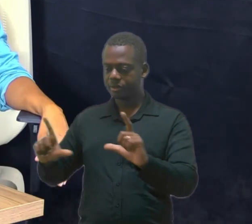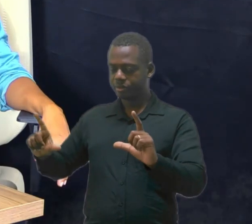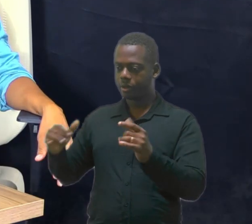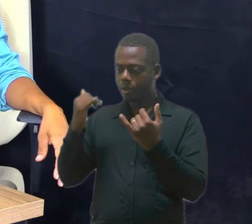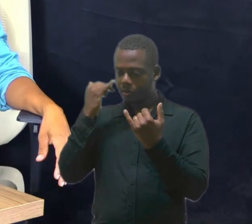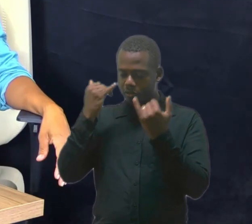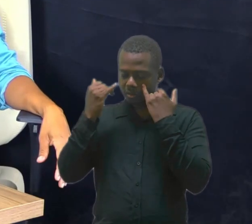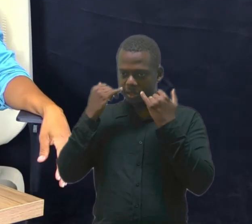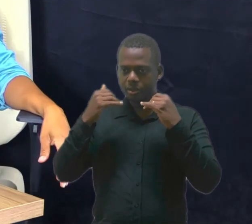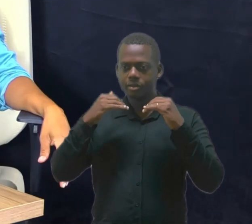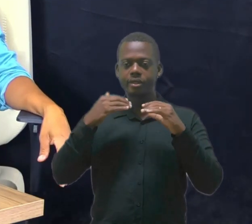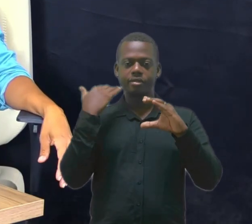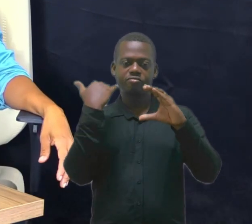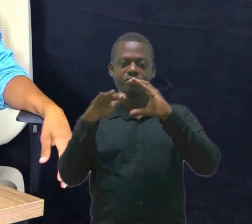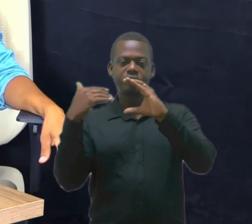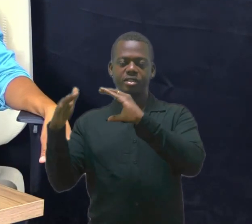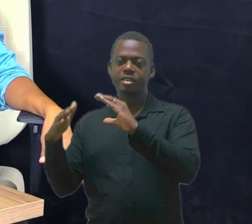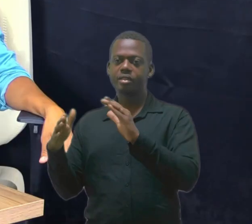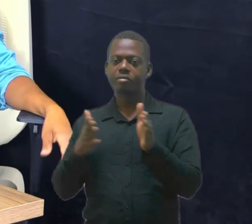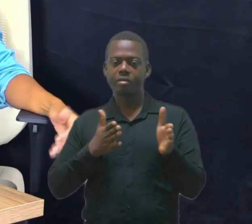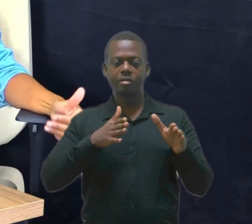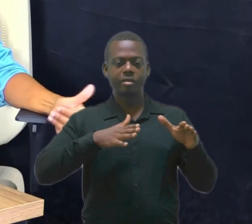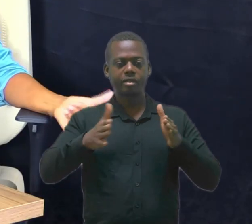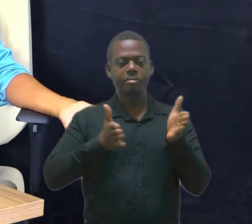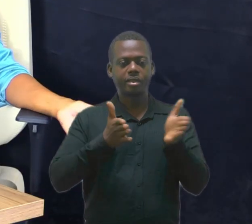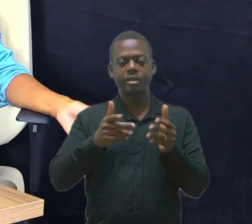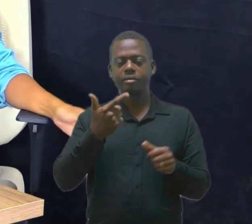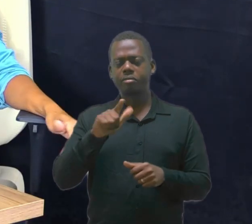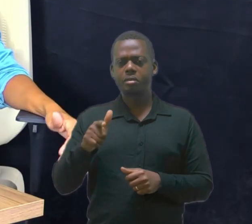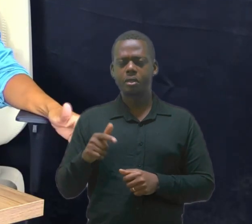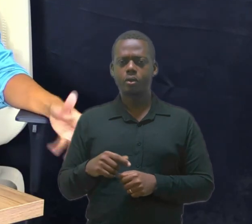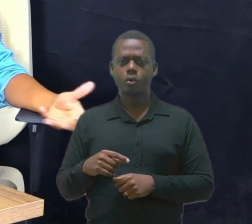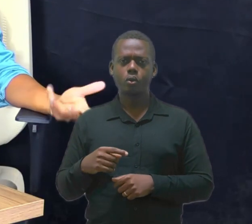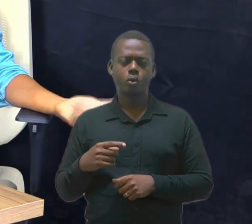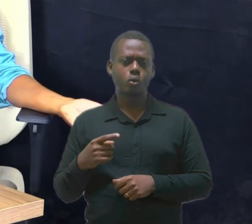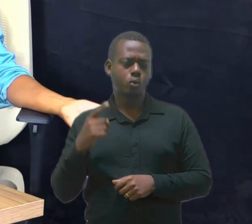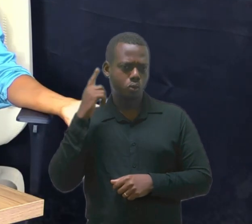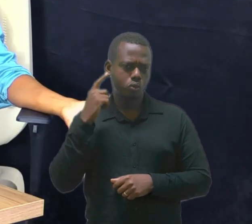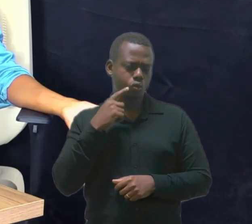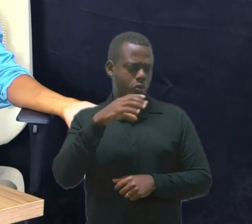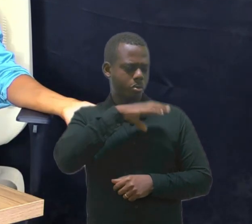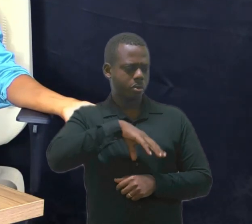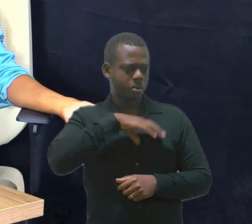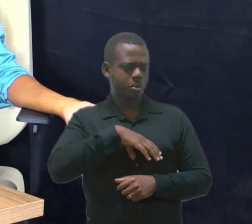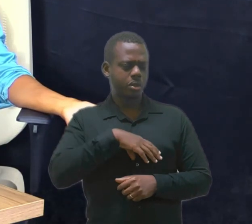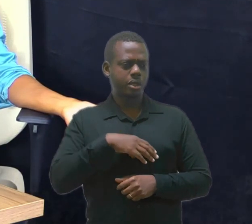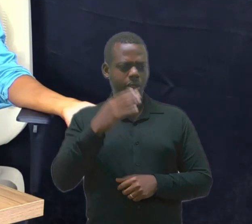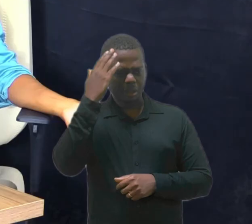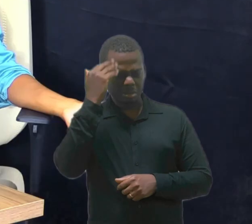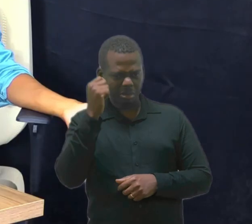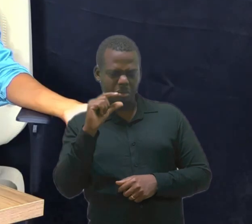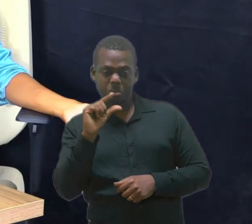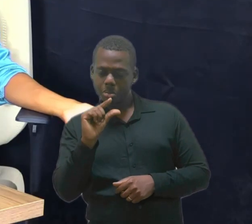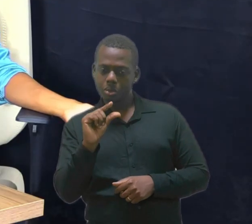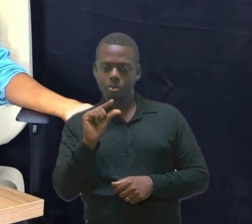você publica, né, um informe que você não dá acessibilidade, você coloca lá a legenda, mas eu já disse, o surdo não é alfabetizado em português.